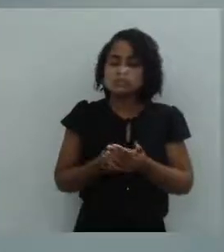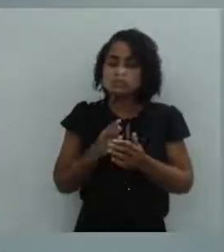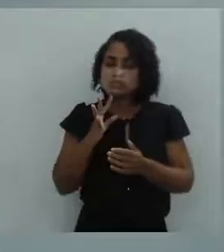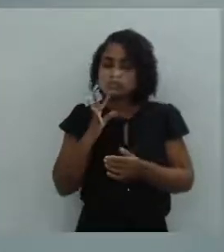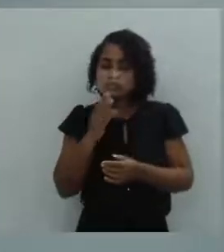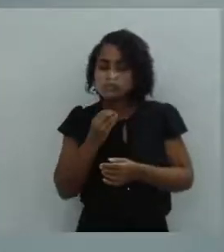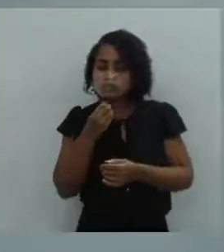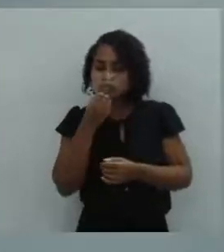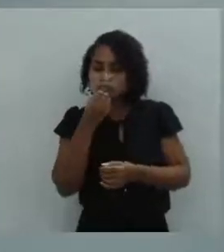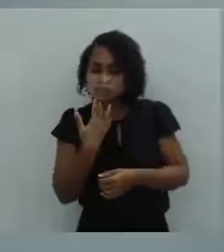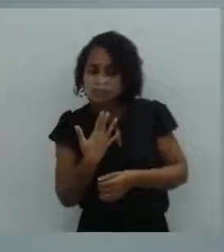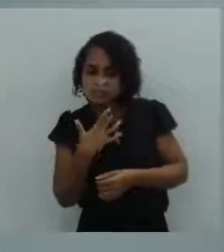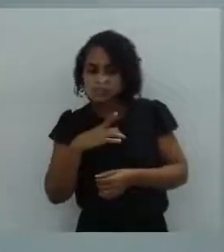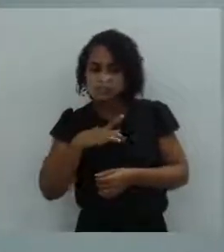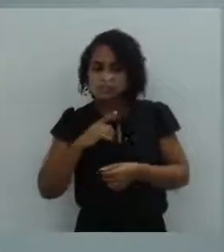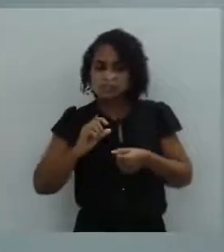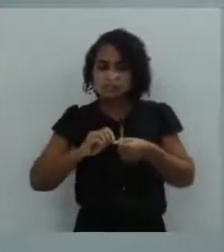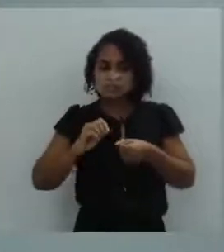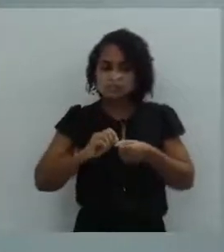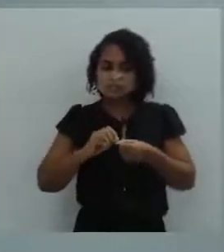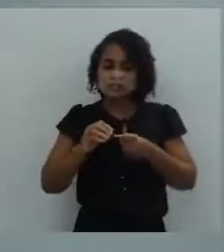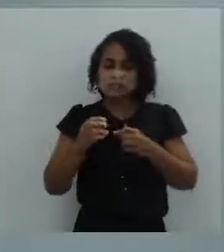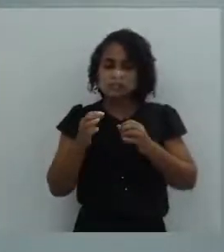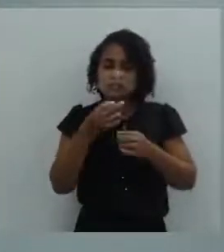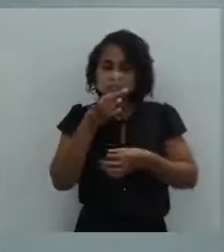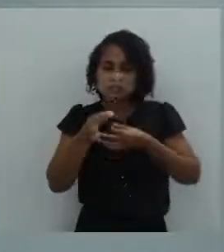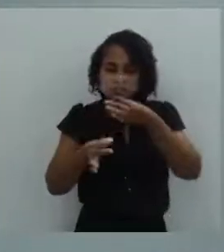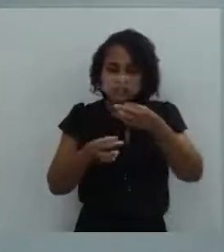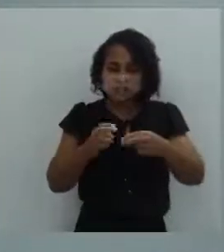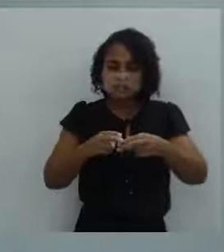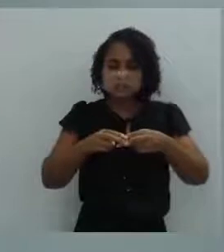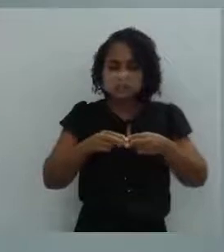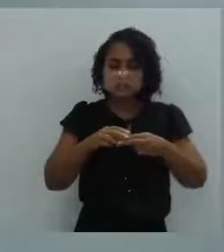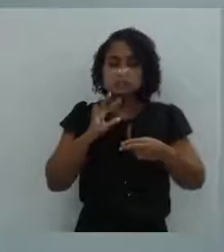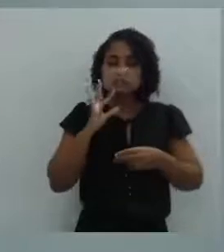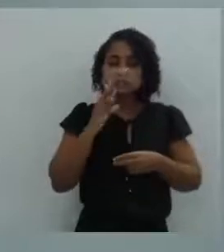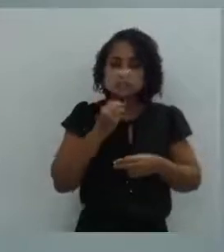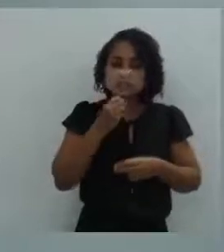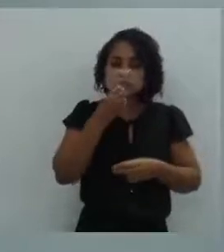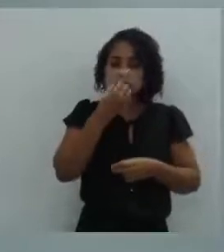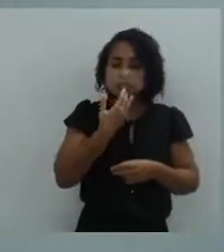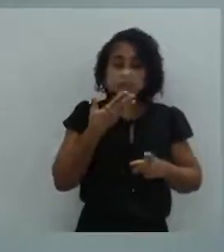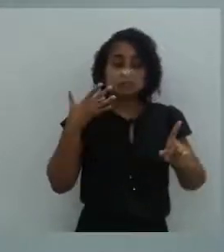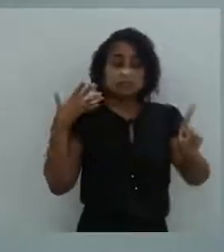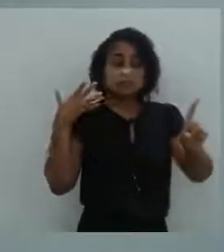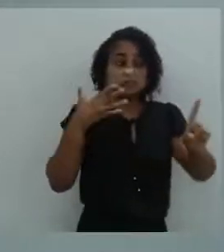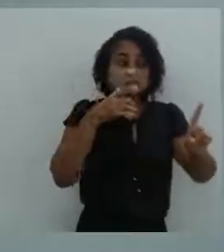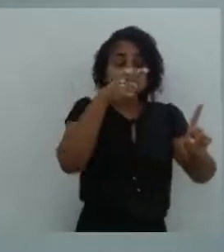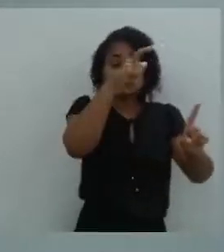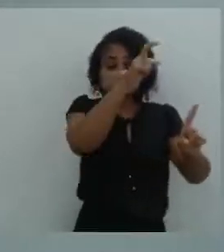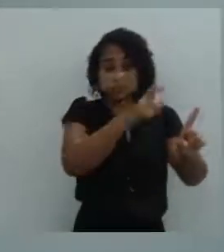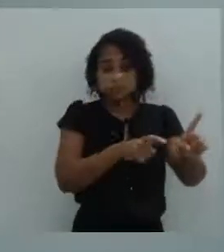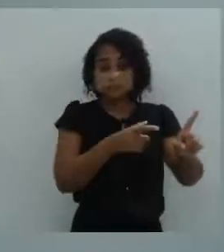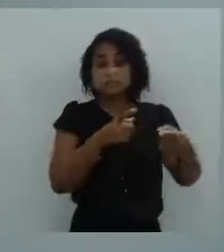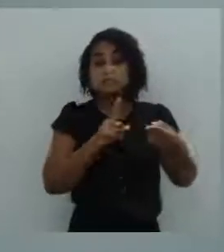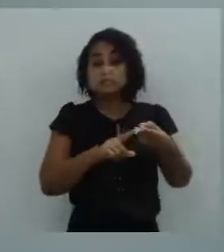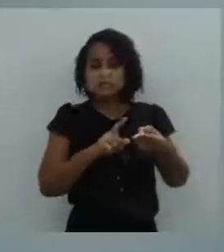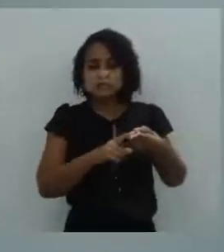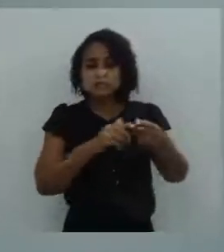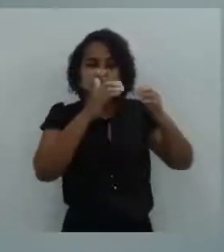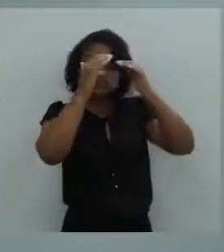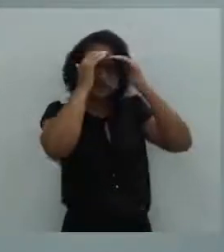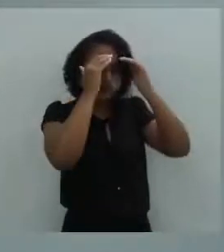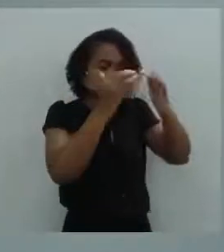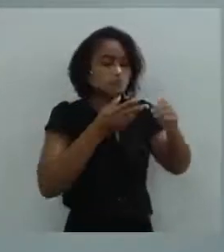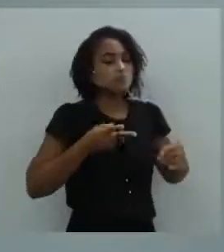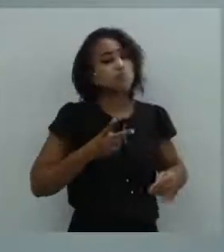conhecer bem aquilo que você está falando e argumentando, tá? Conhecer bem a pessoa para quem você está direcionando,